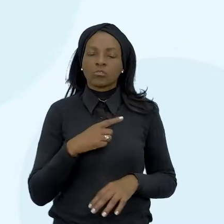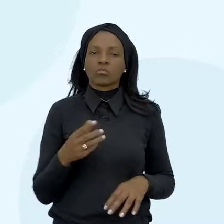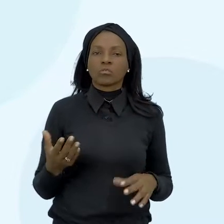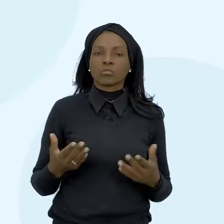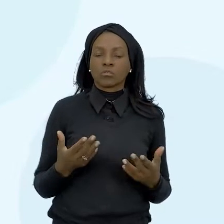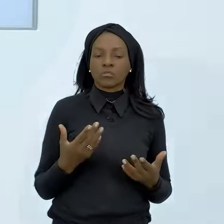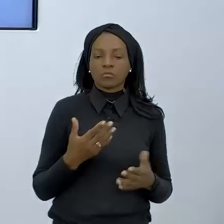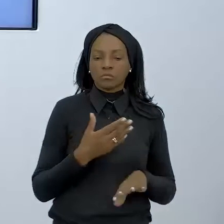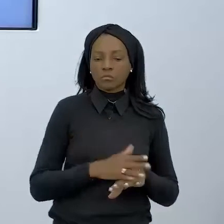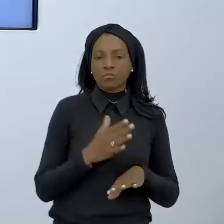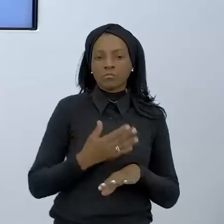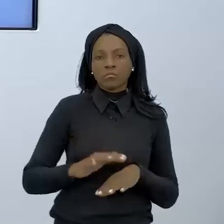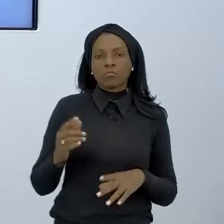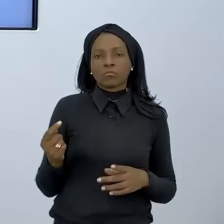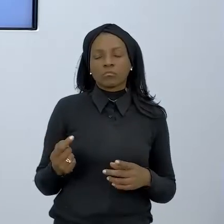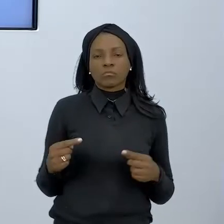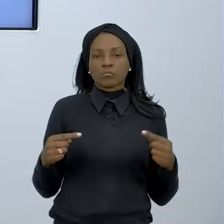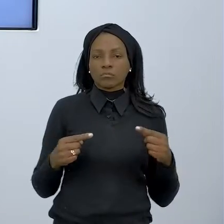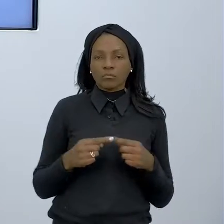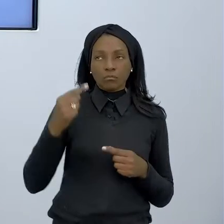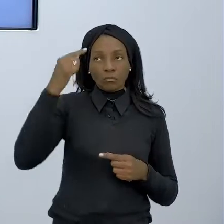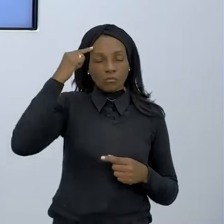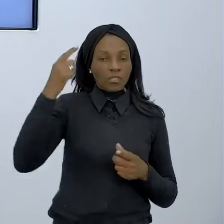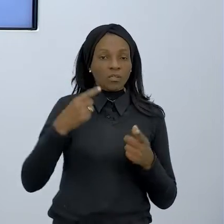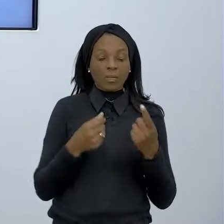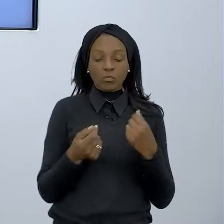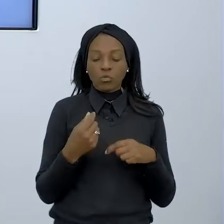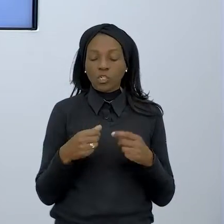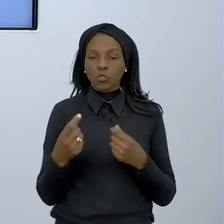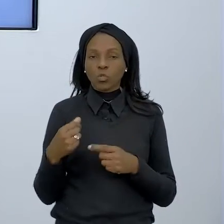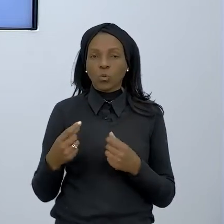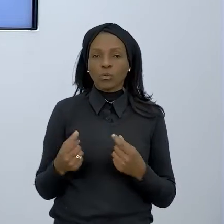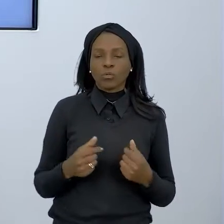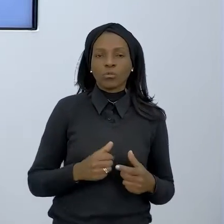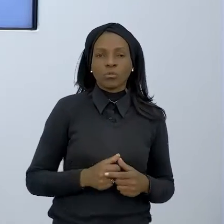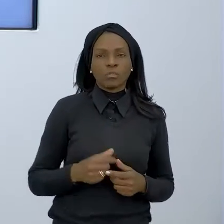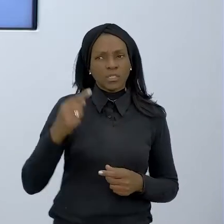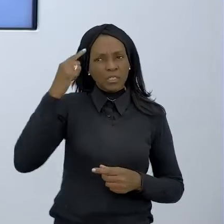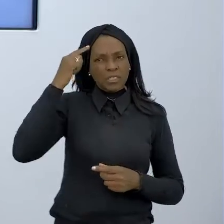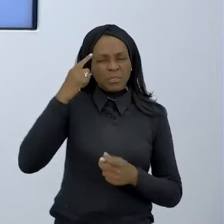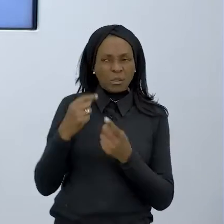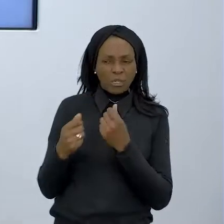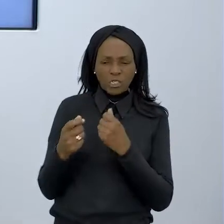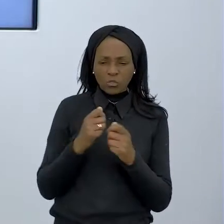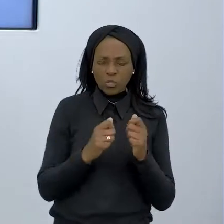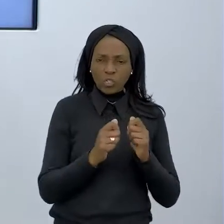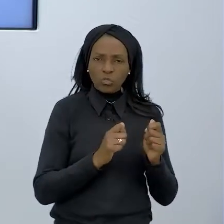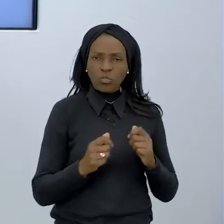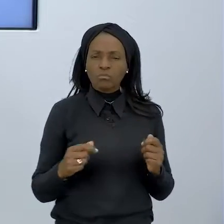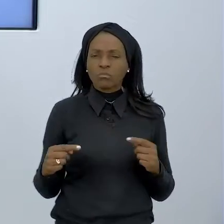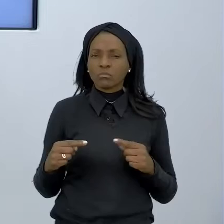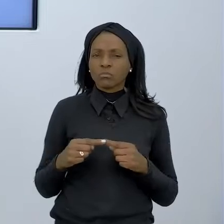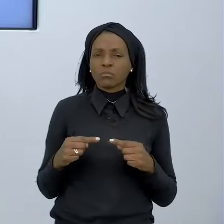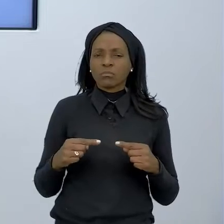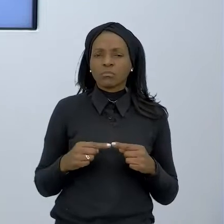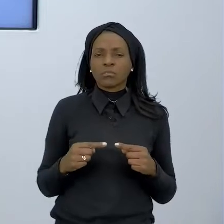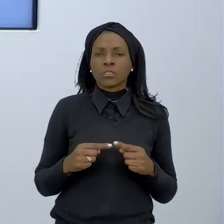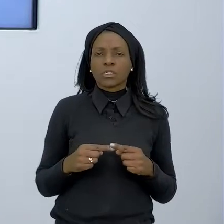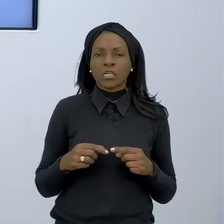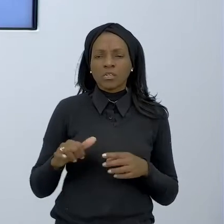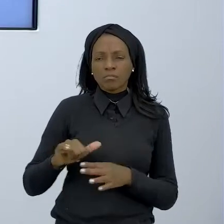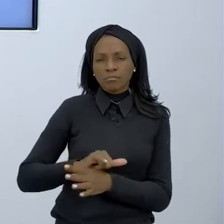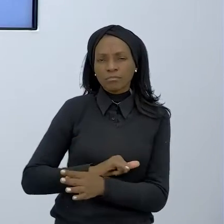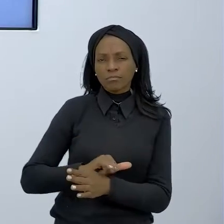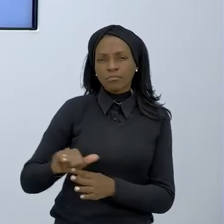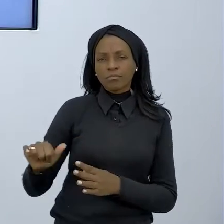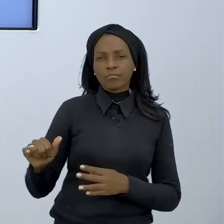está dizendo pensamento econômico. E pensamento econômico nada mais é do que